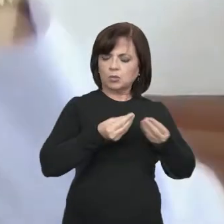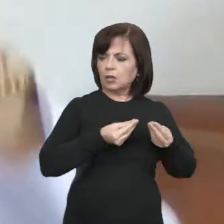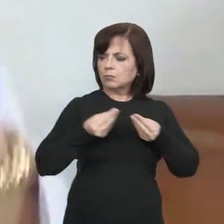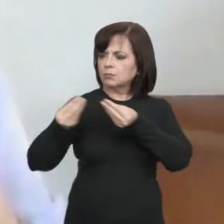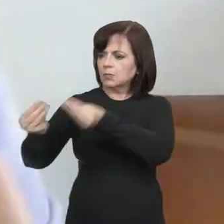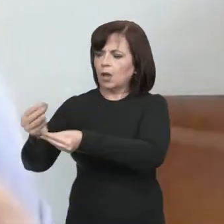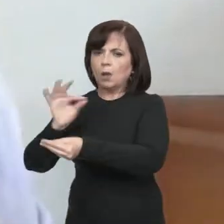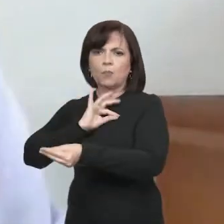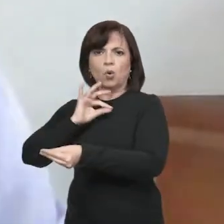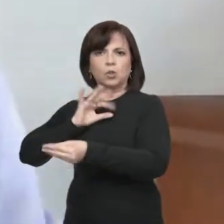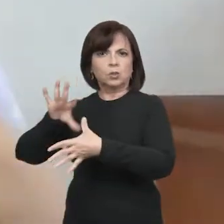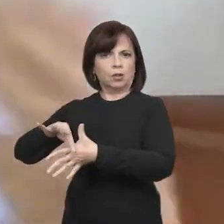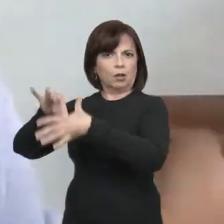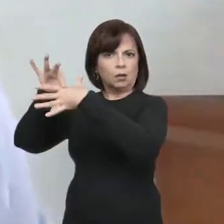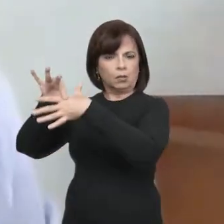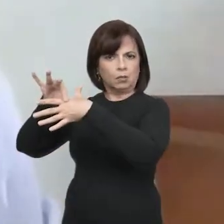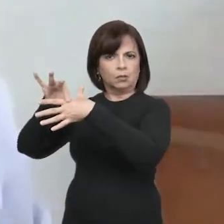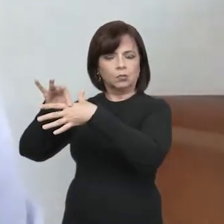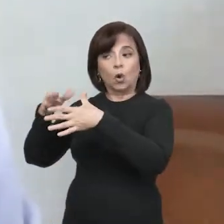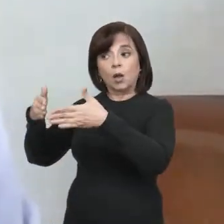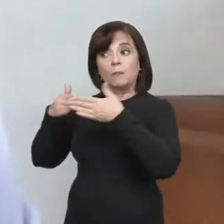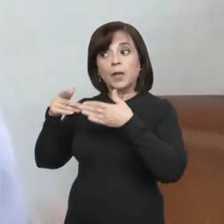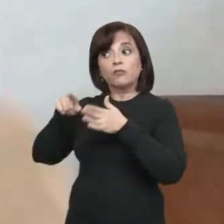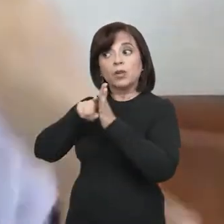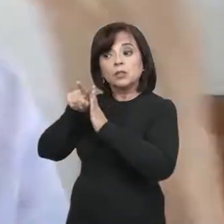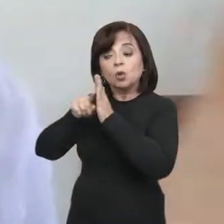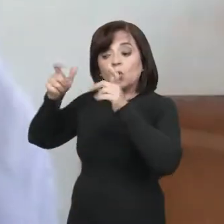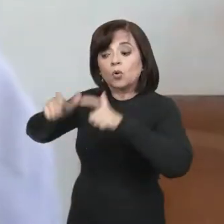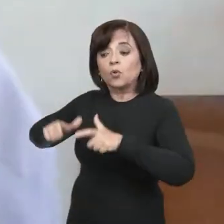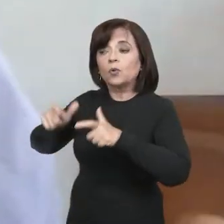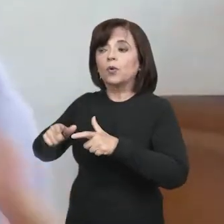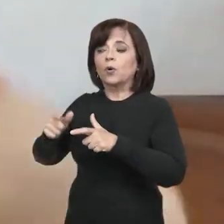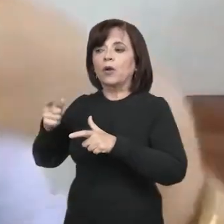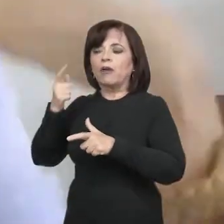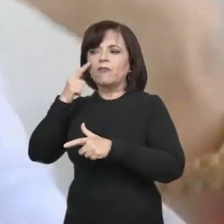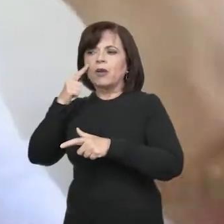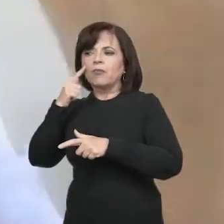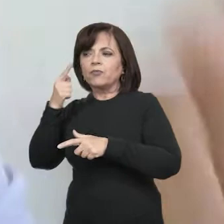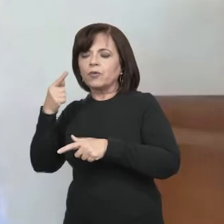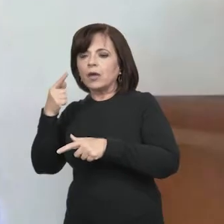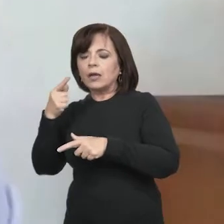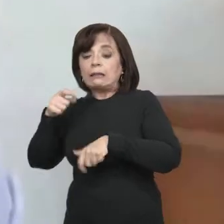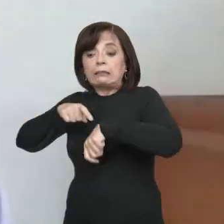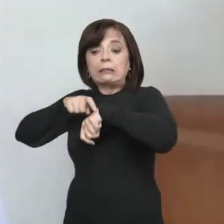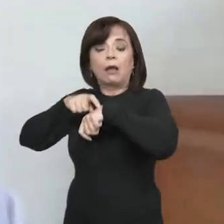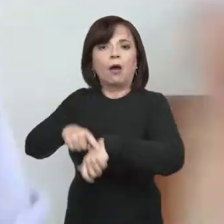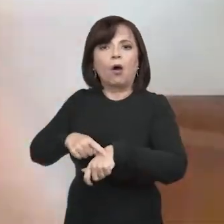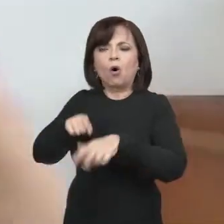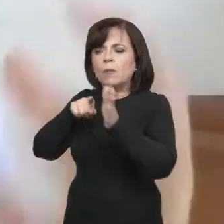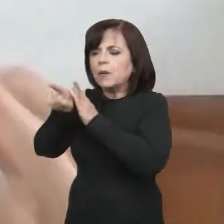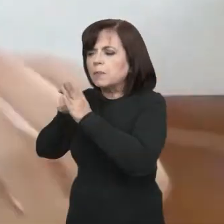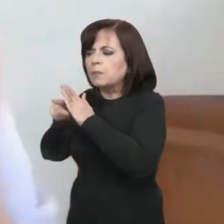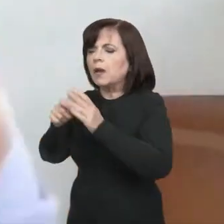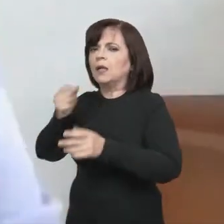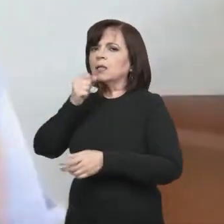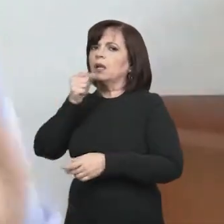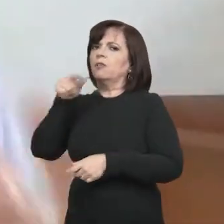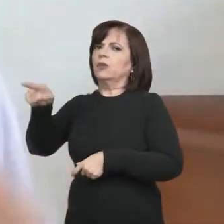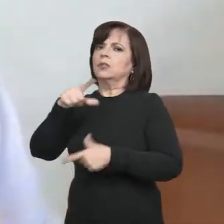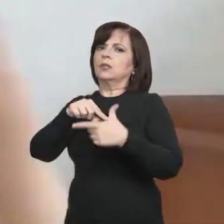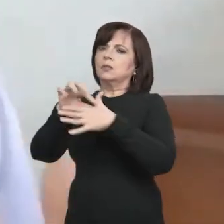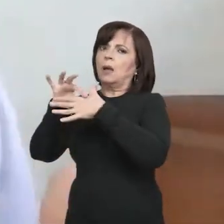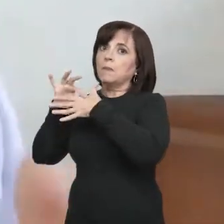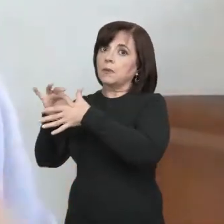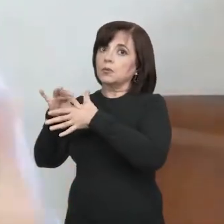para a autoridade policial em diligências complementares, pedindo perícia de local, pedindo novas oitivas das pessoas para esclarecer esses